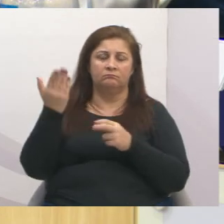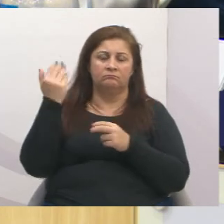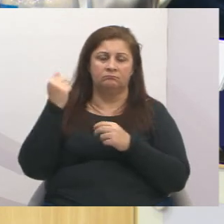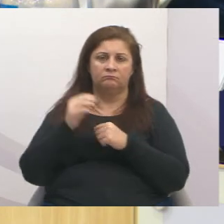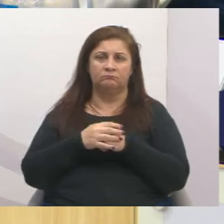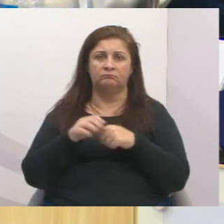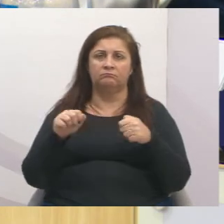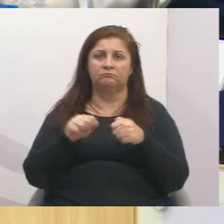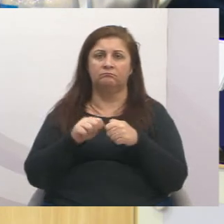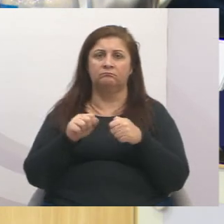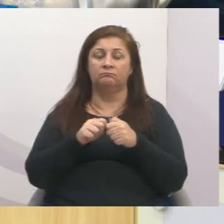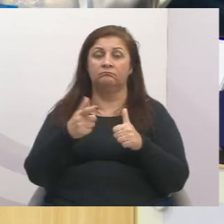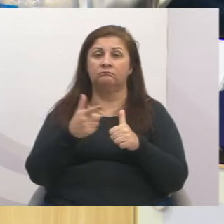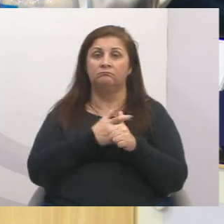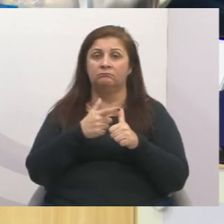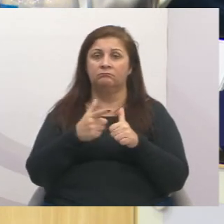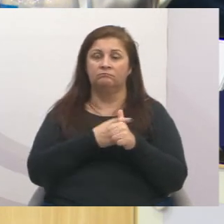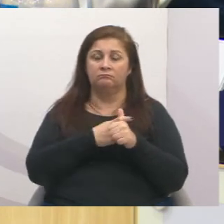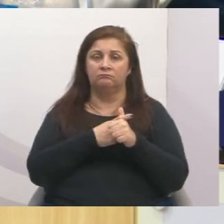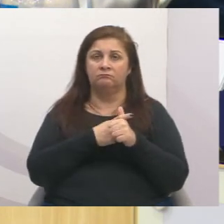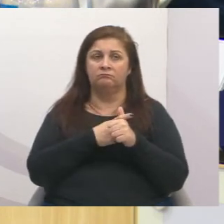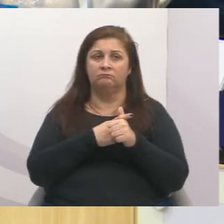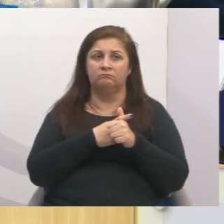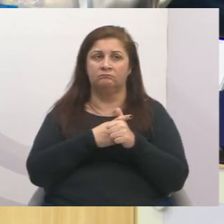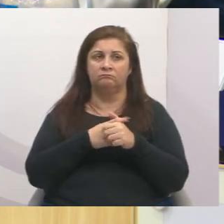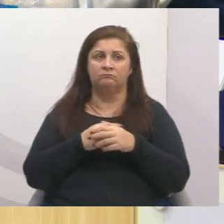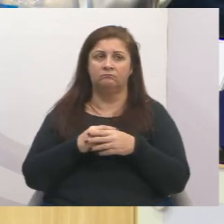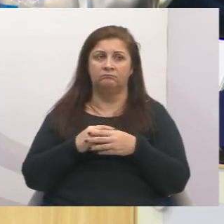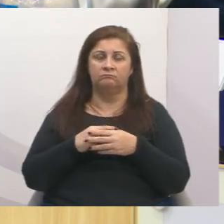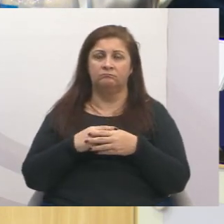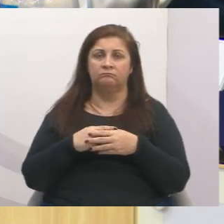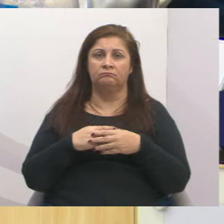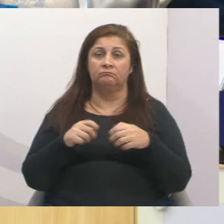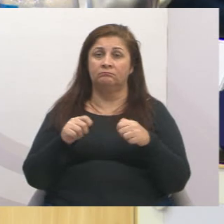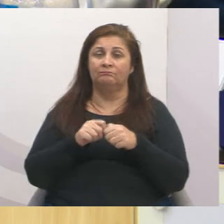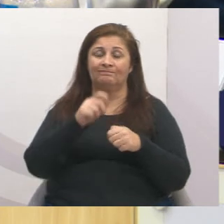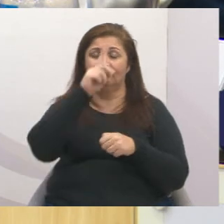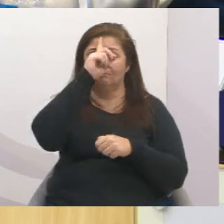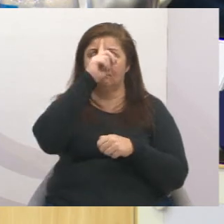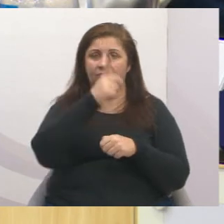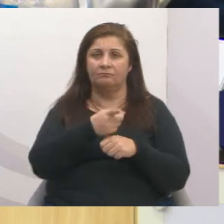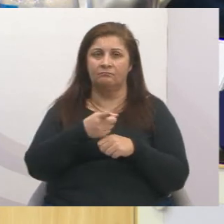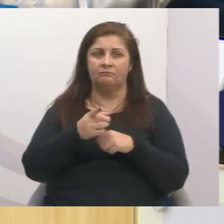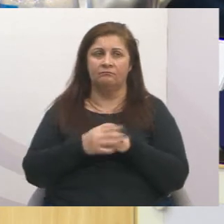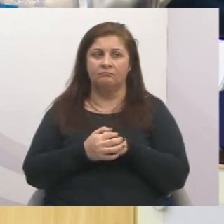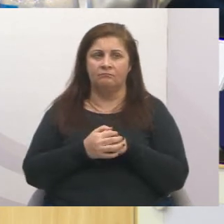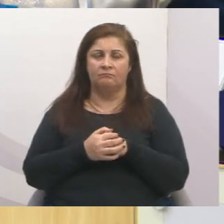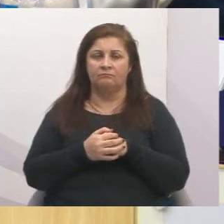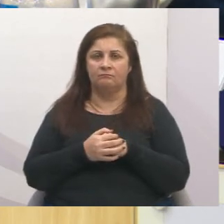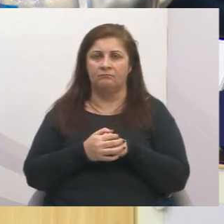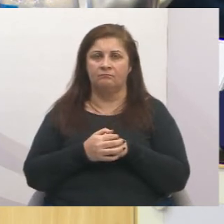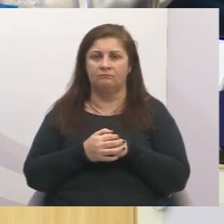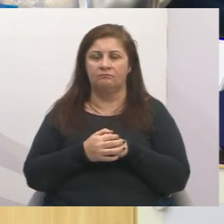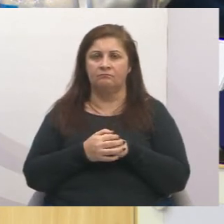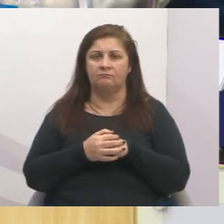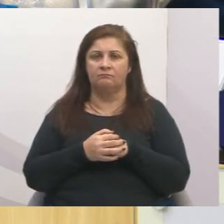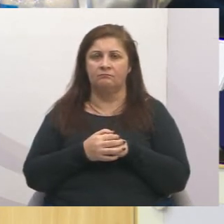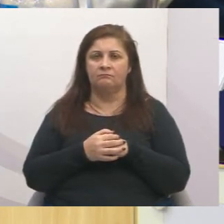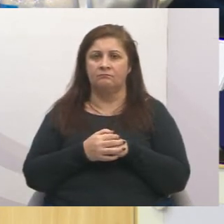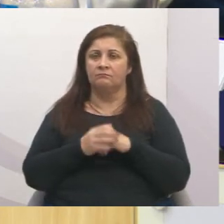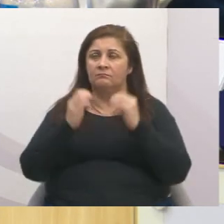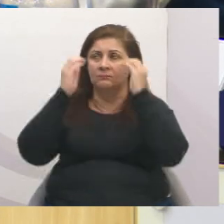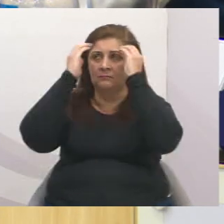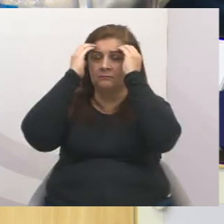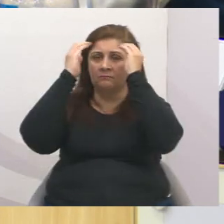acumularam uma dívida da prefeitura para com o Instituto que nos obriga a ter que acatar as regras do